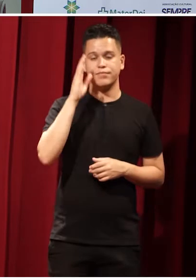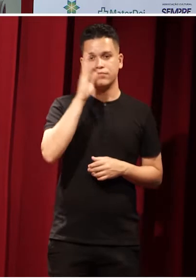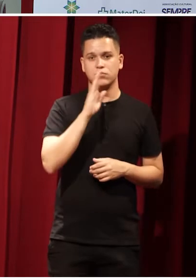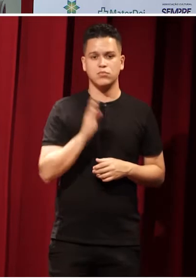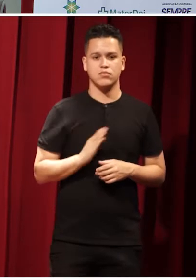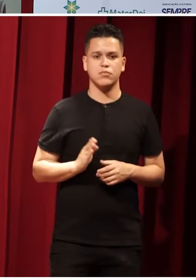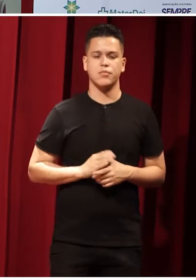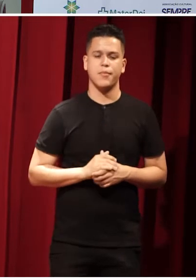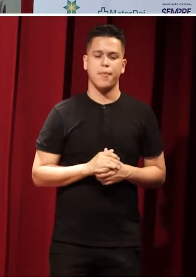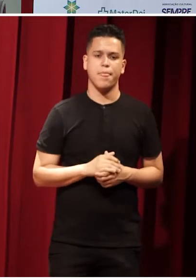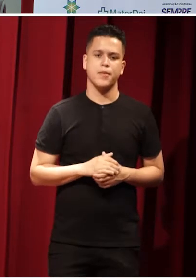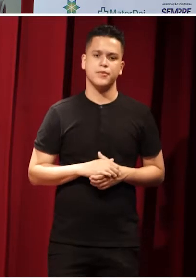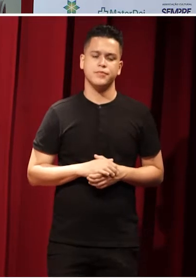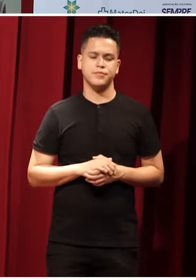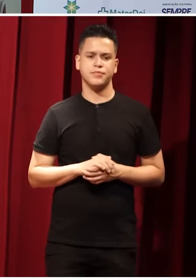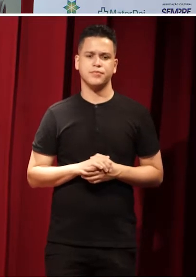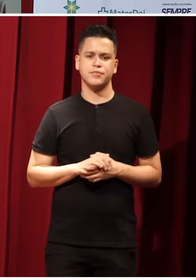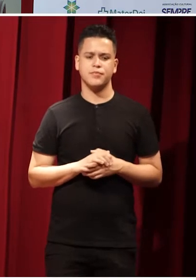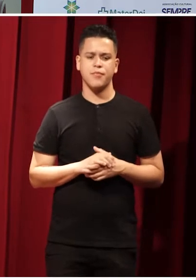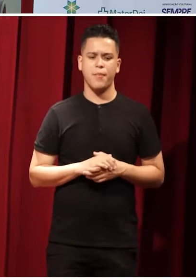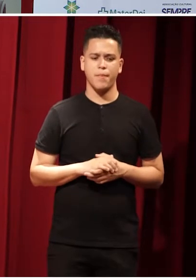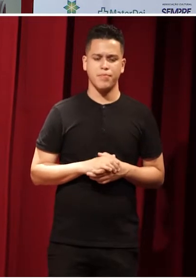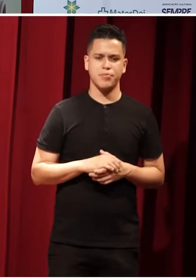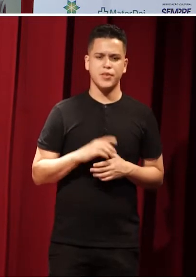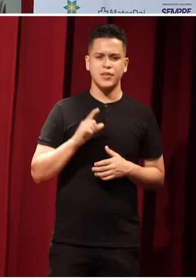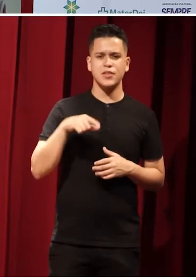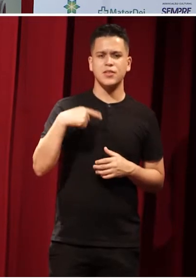O Brasil, a partir de